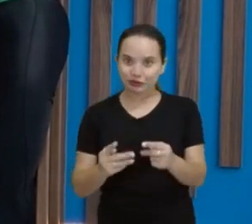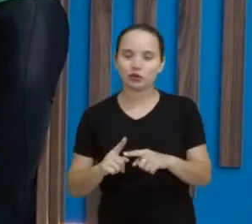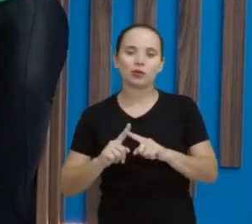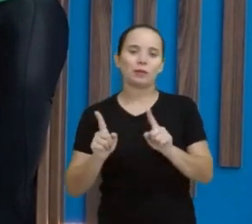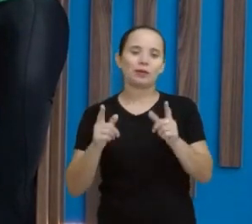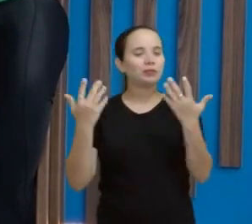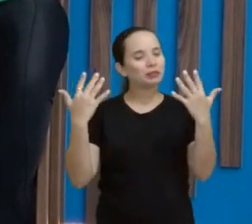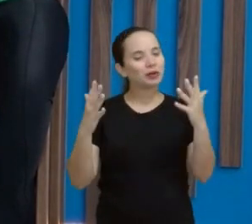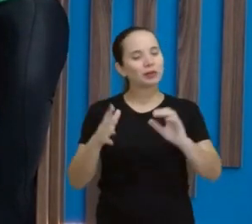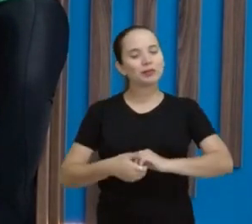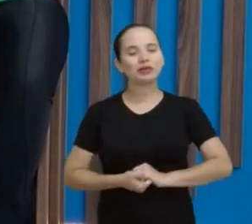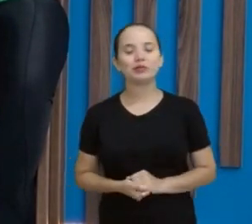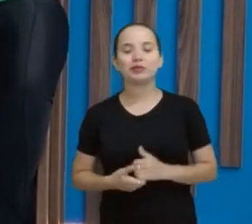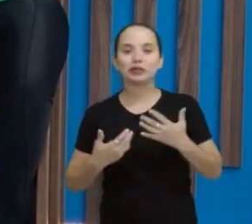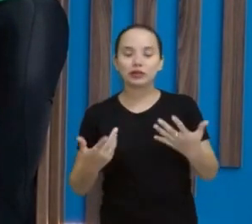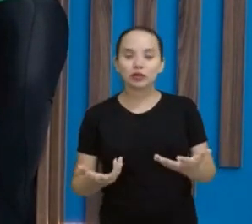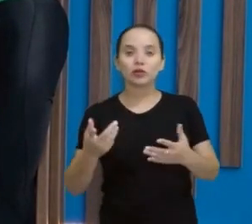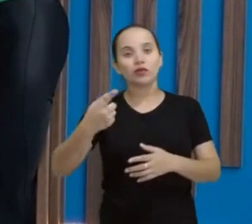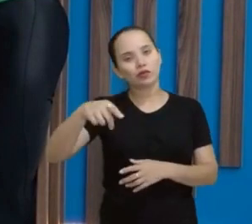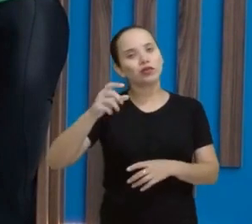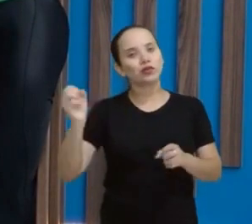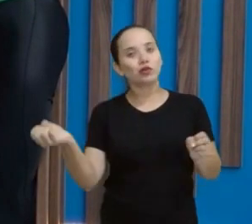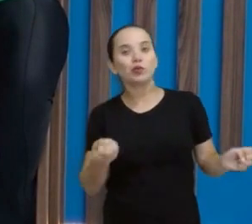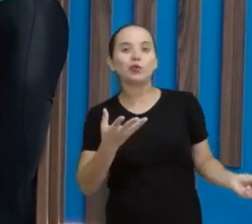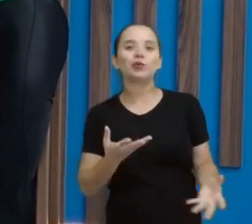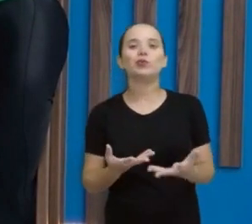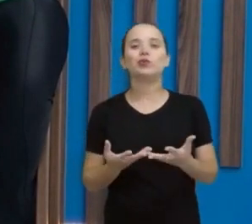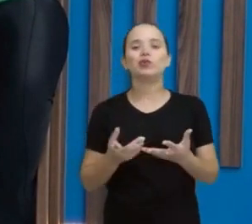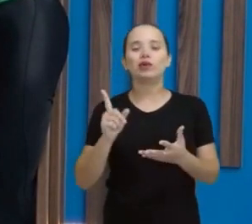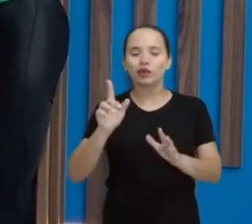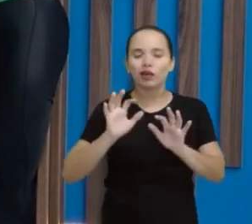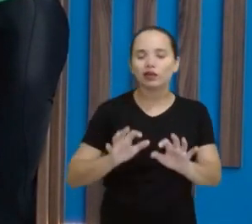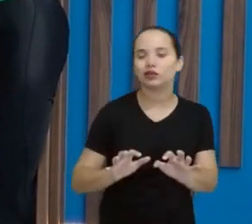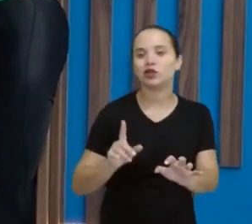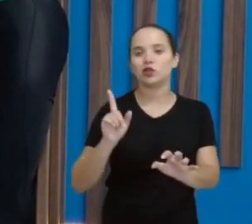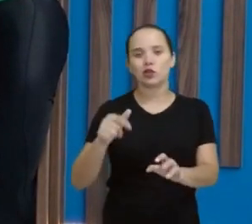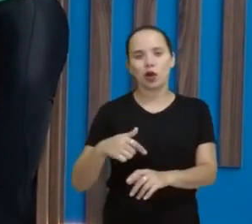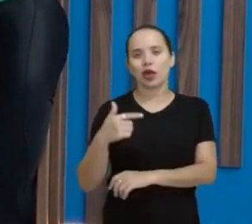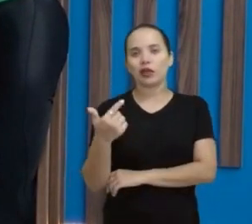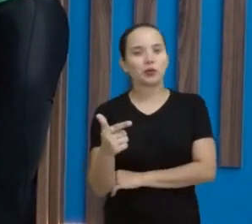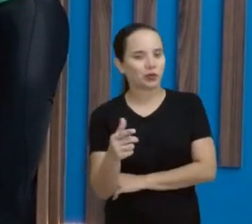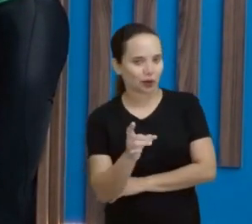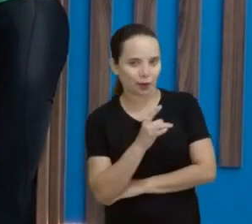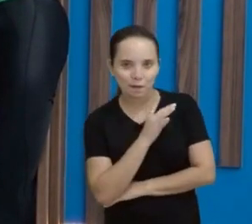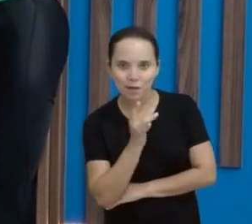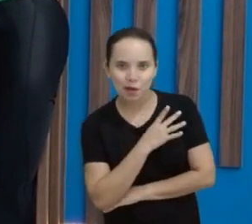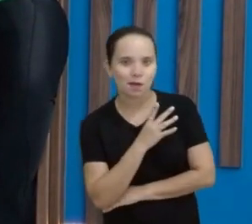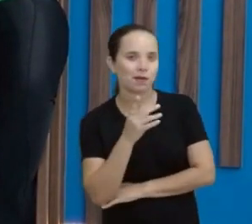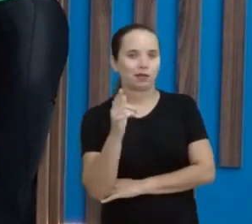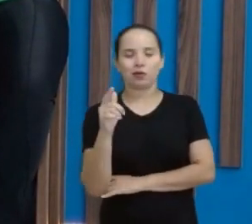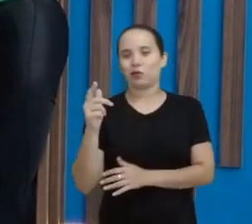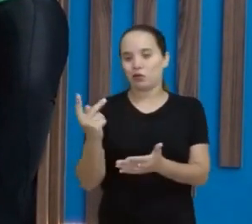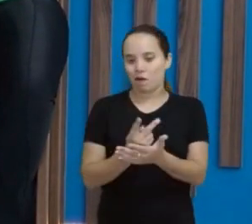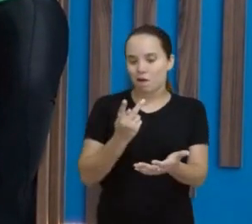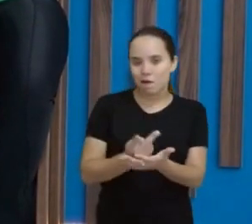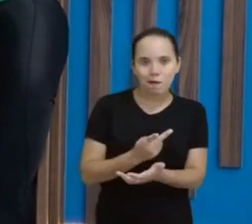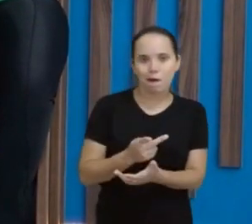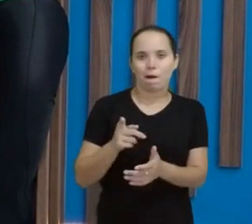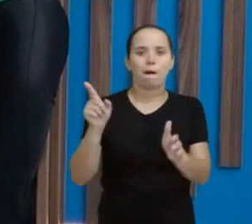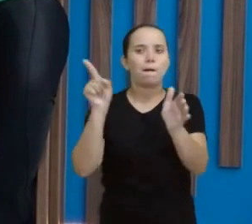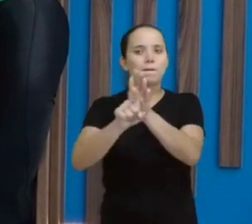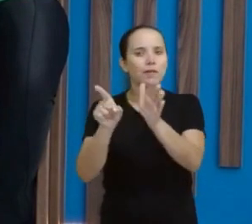vocês inovaram. Então, inovação é exatamente isso. Se jogar, não ter medo de errar, perguntar, não